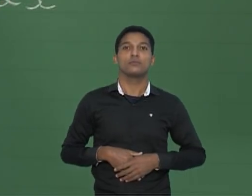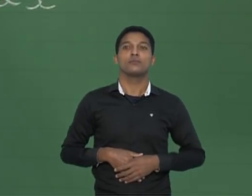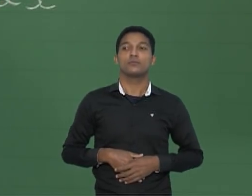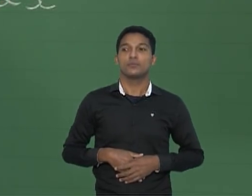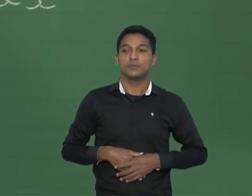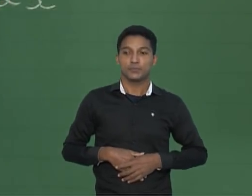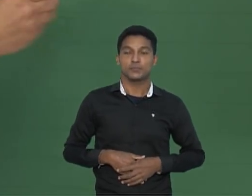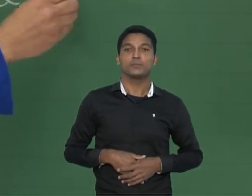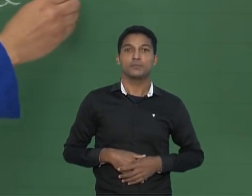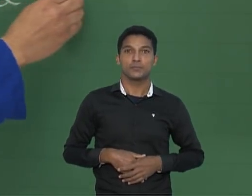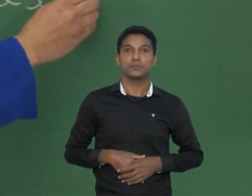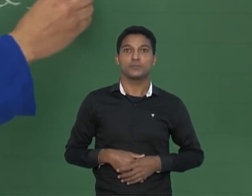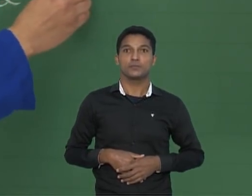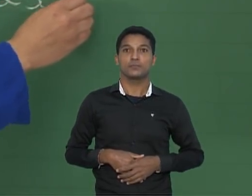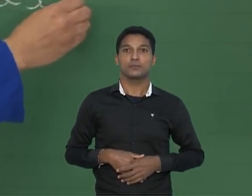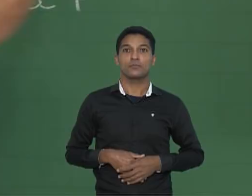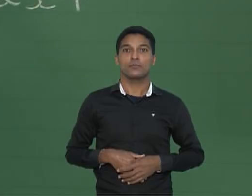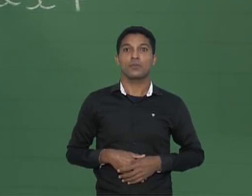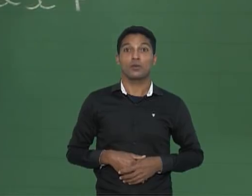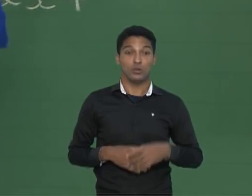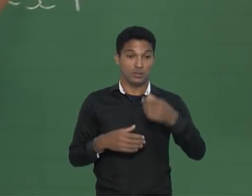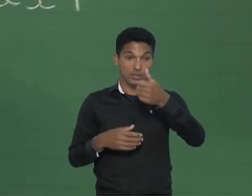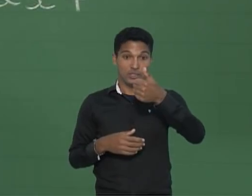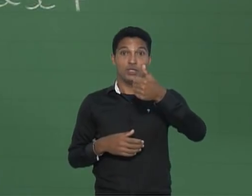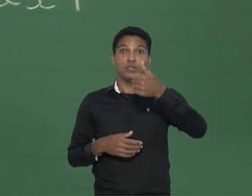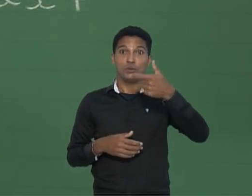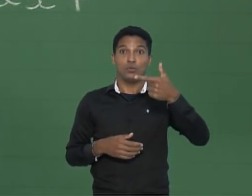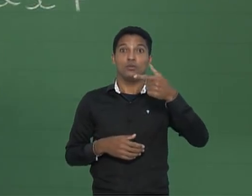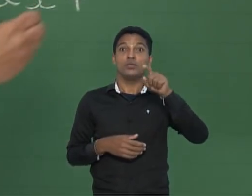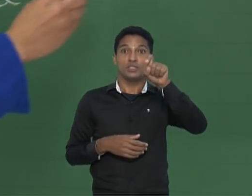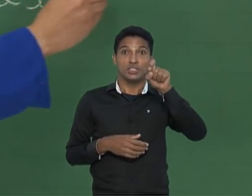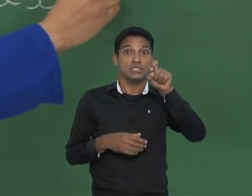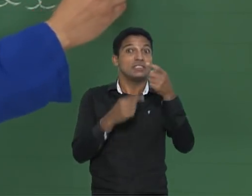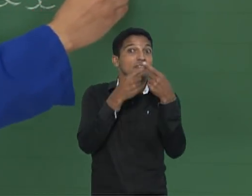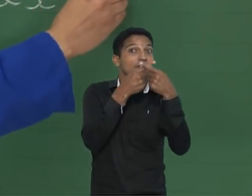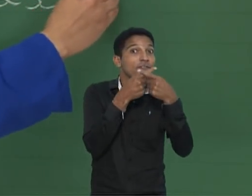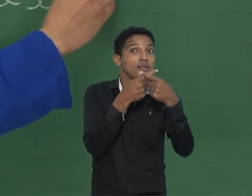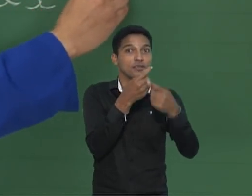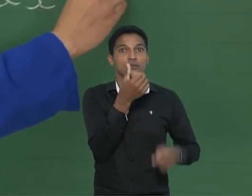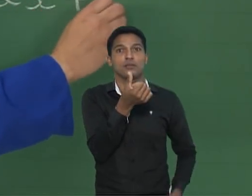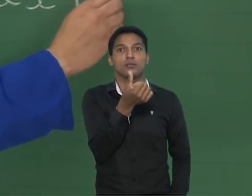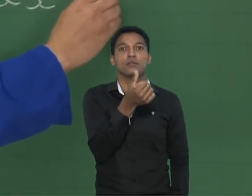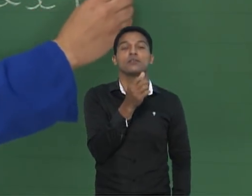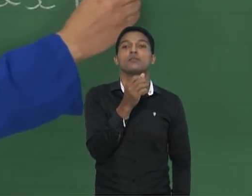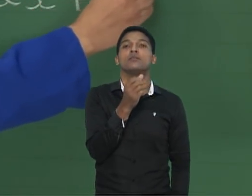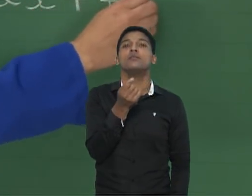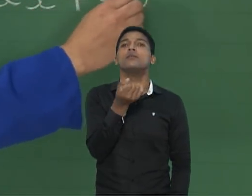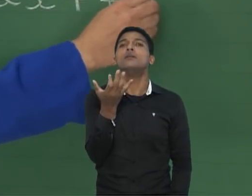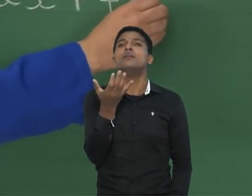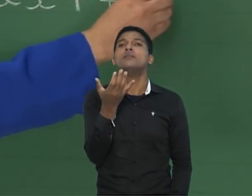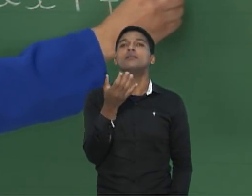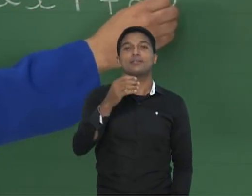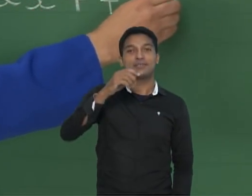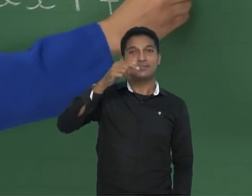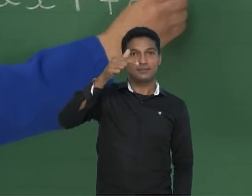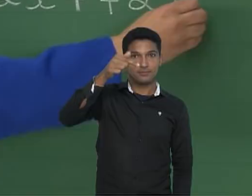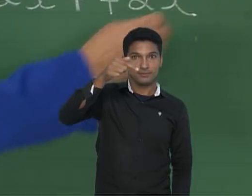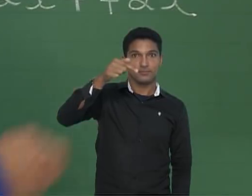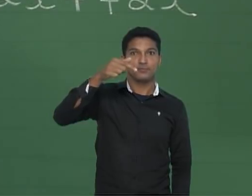E por último, do 12x vezes 6, dá